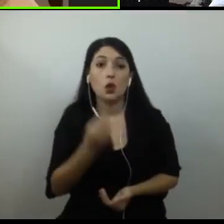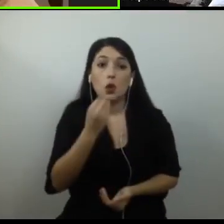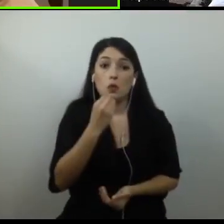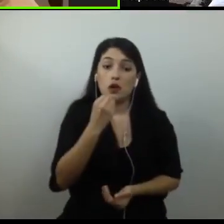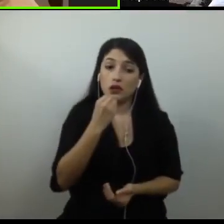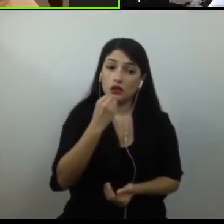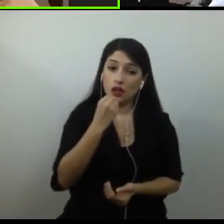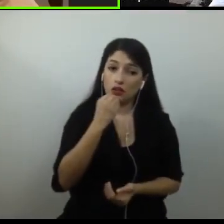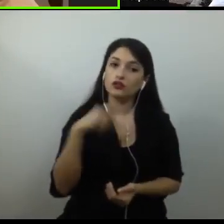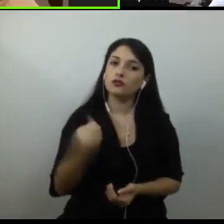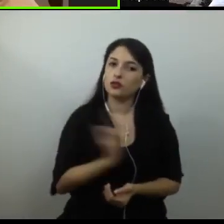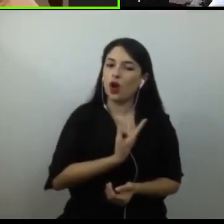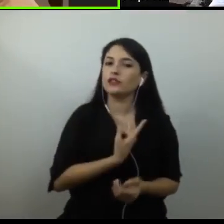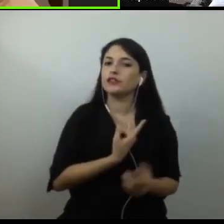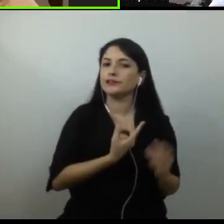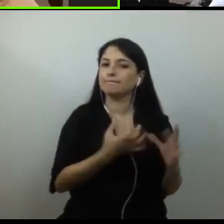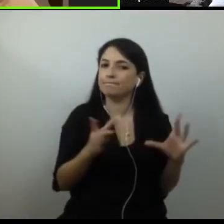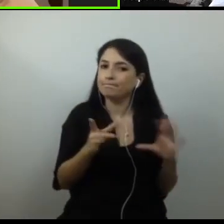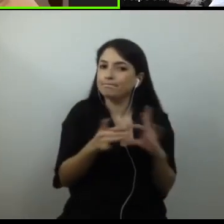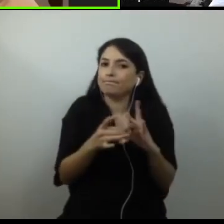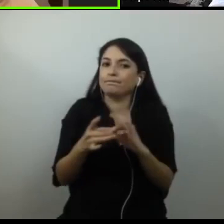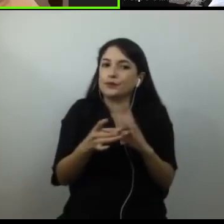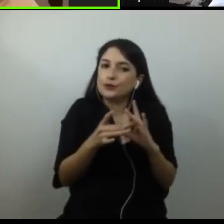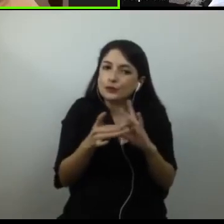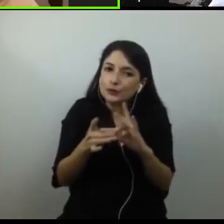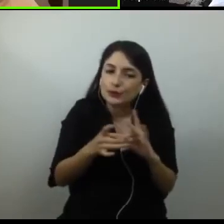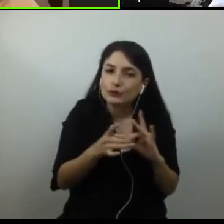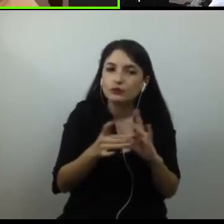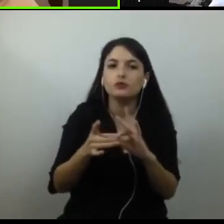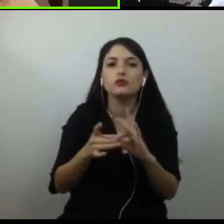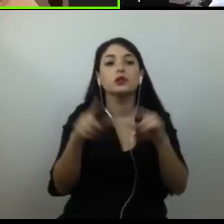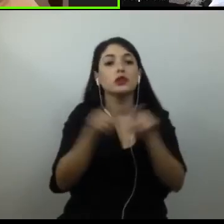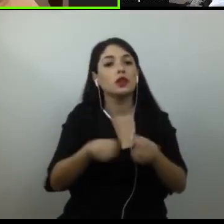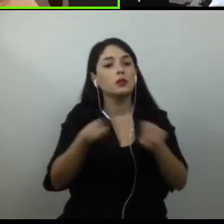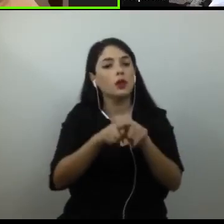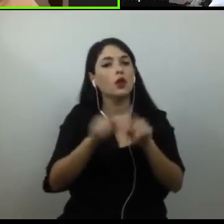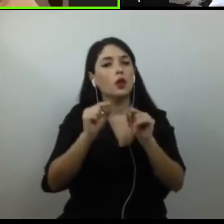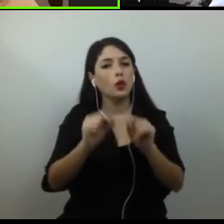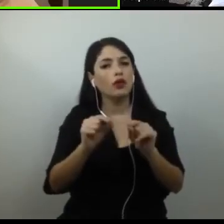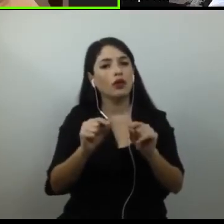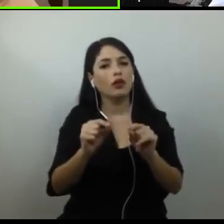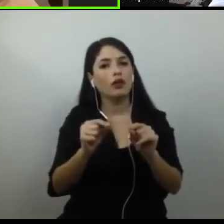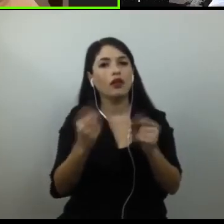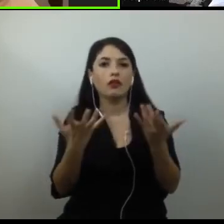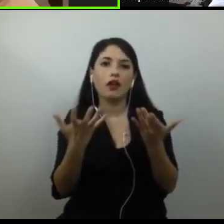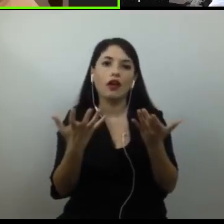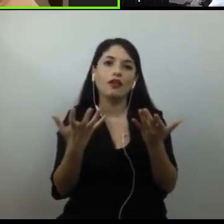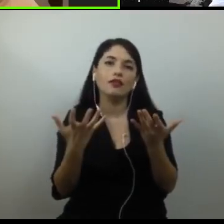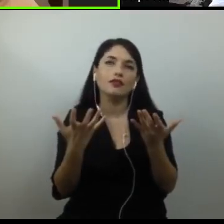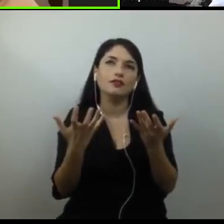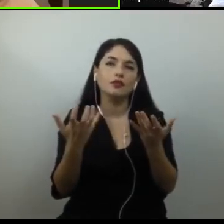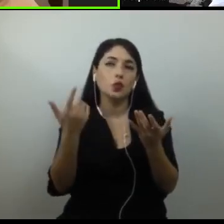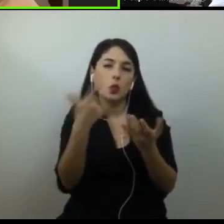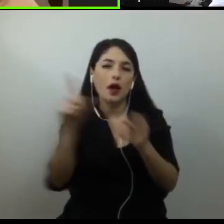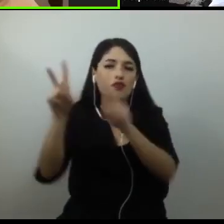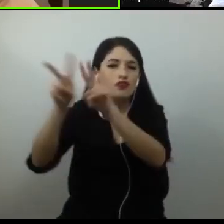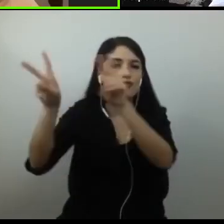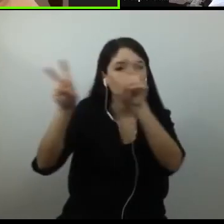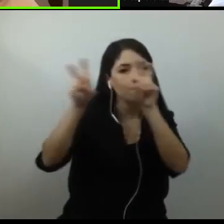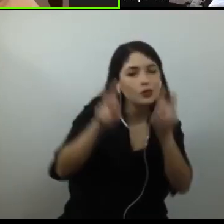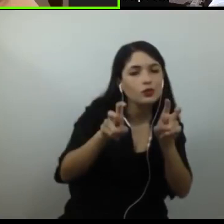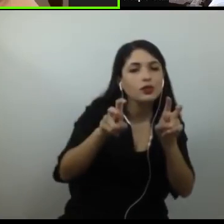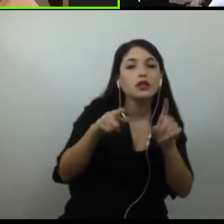juntos aqui. Eu queria fazer menção a um assunto, até para fazer os elogios devidos à Ordem dos